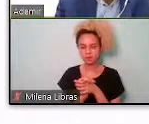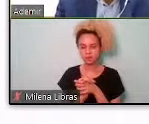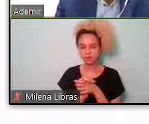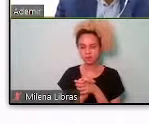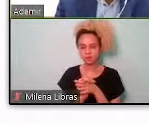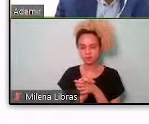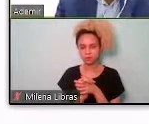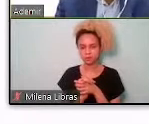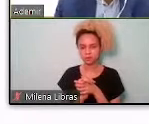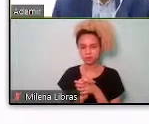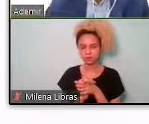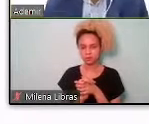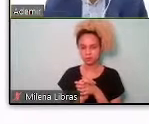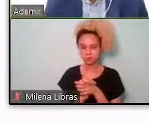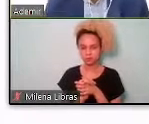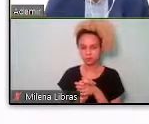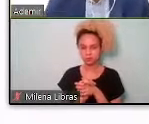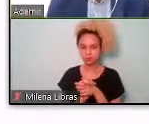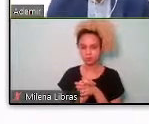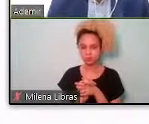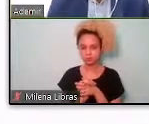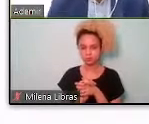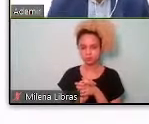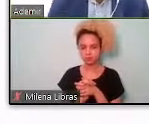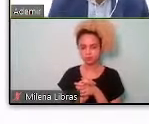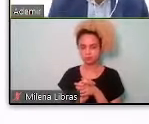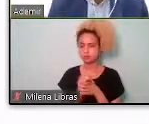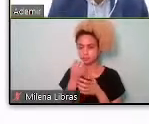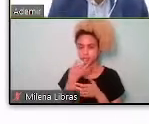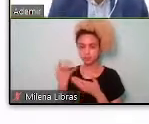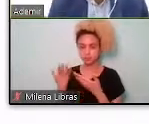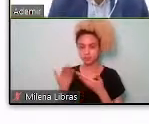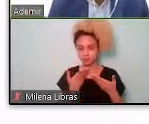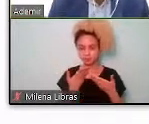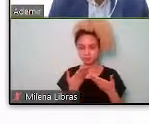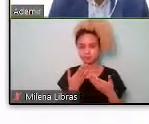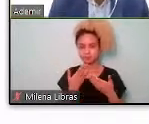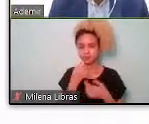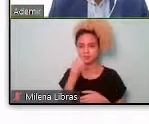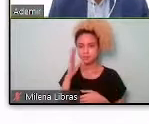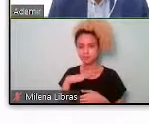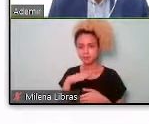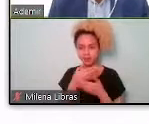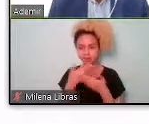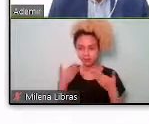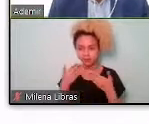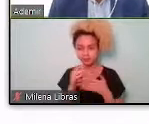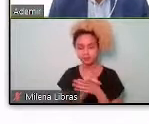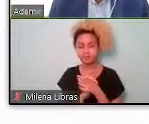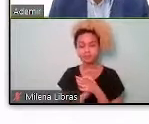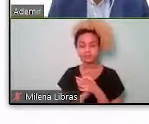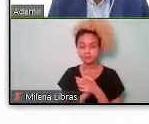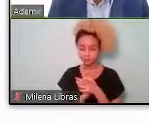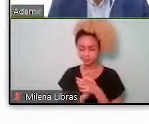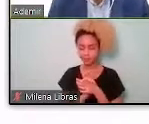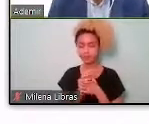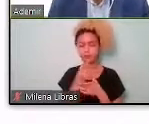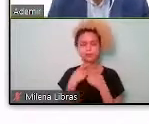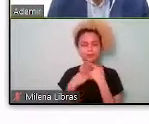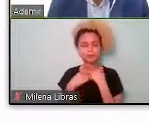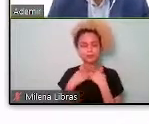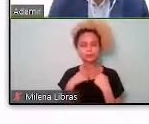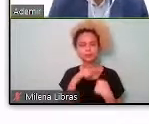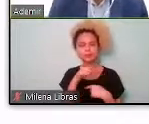tá entrando aqui. A todos os bem-vindos, boa tarde a todos. Meu desejo é que todos estejam bem